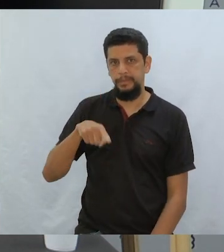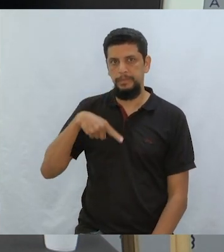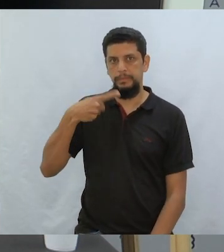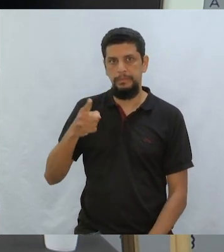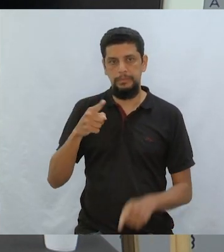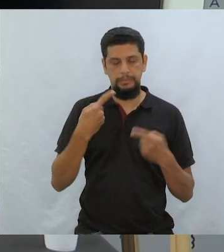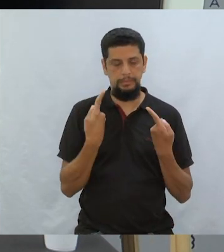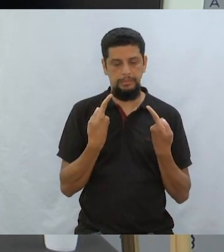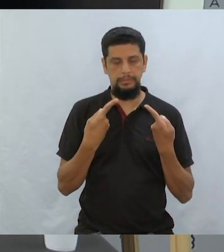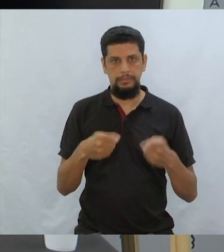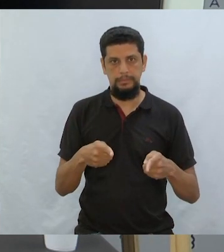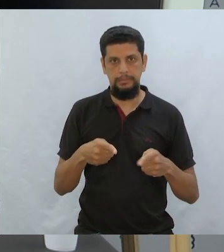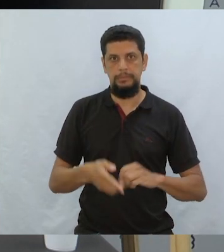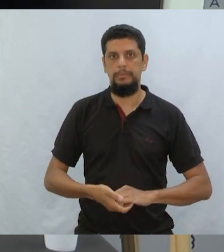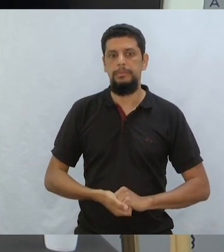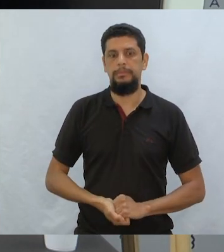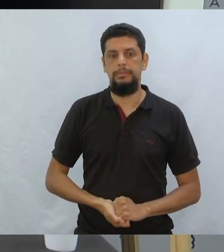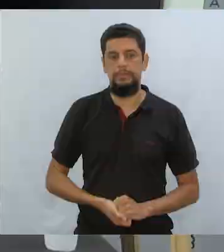nosso próximo desafio.